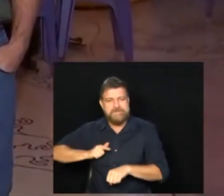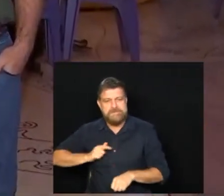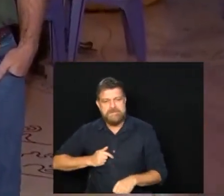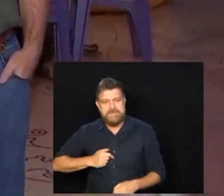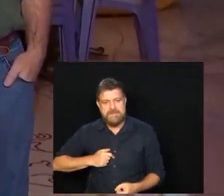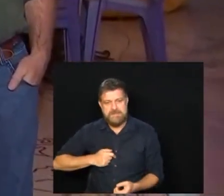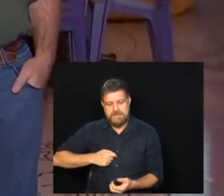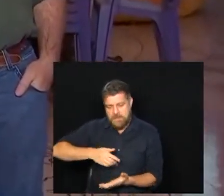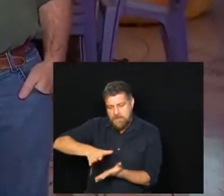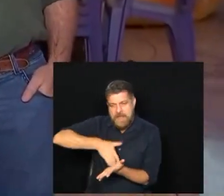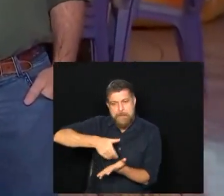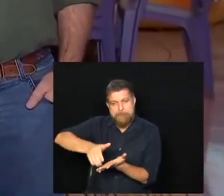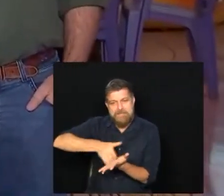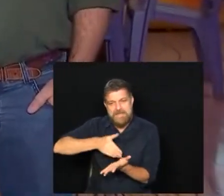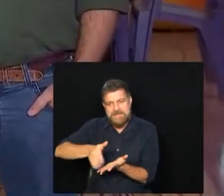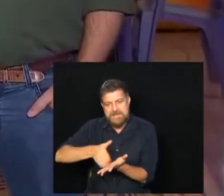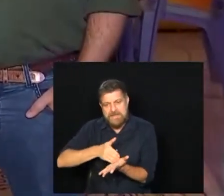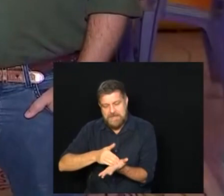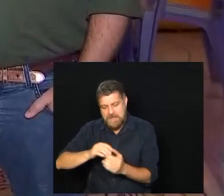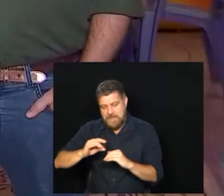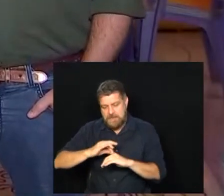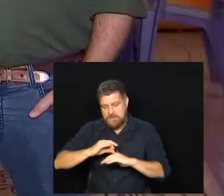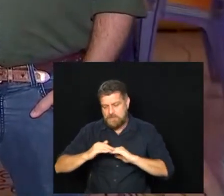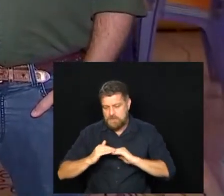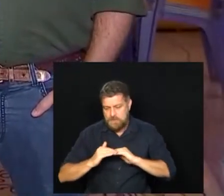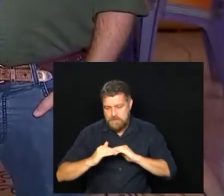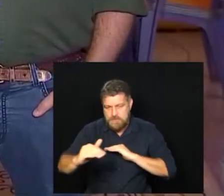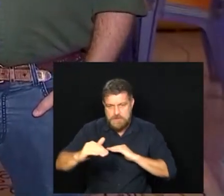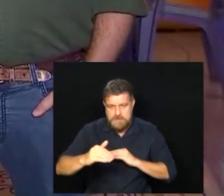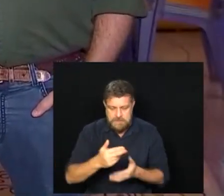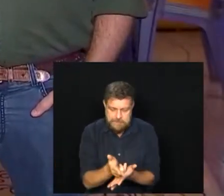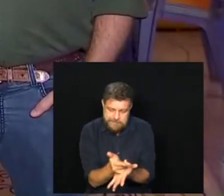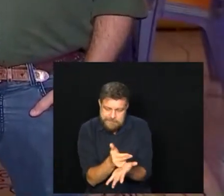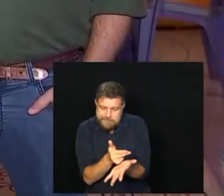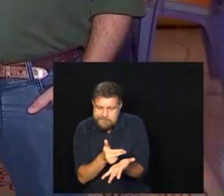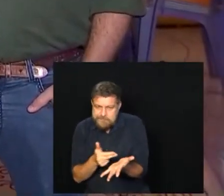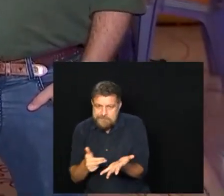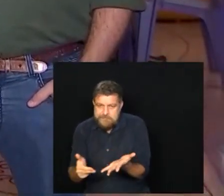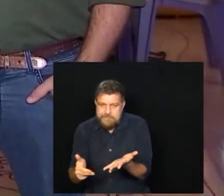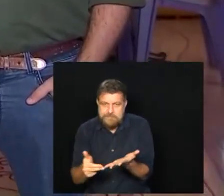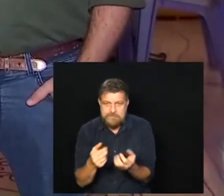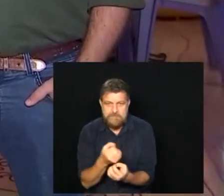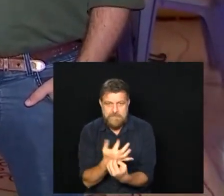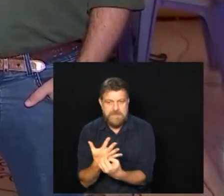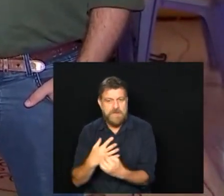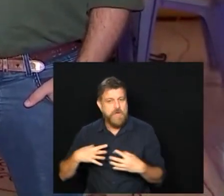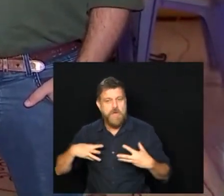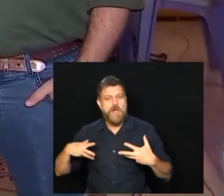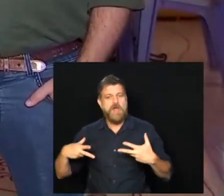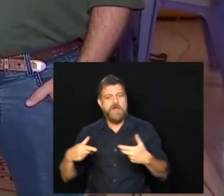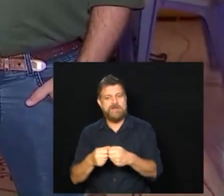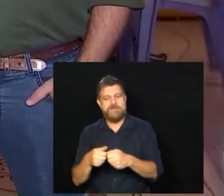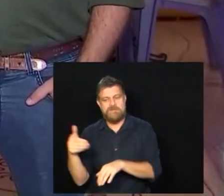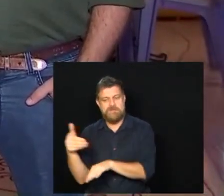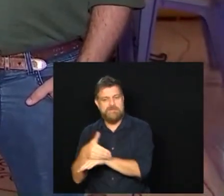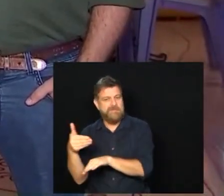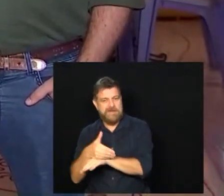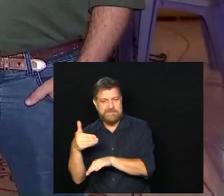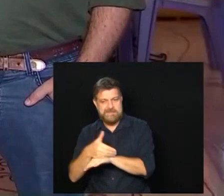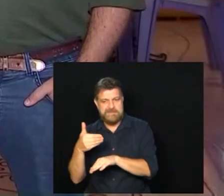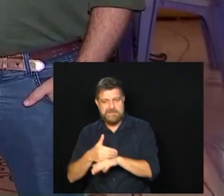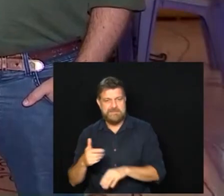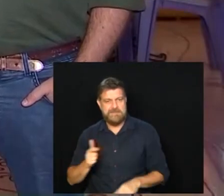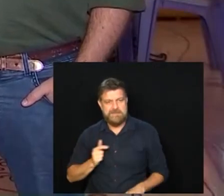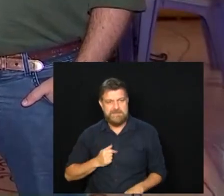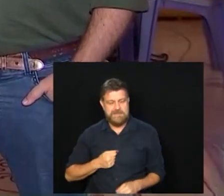chefe gastronômica. Na hora de pintar o chão, de fazer a arte, todo mundo vem e vem desenvolver